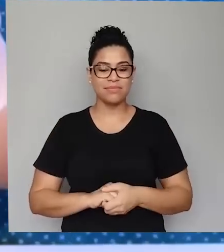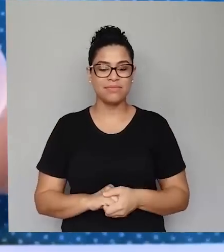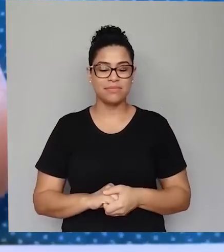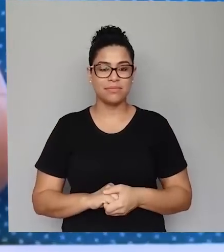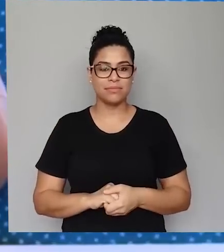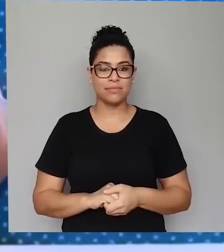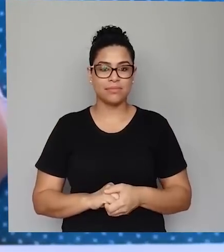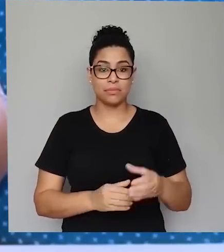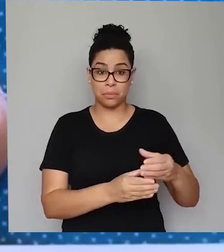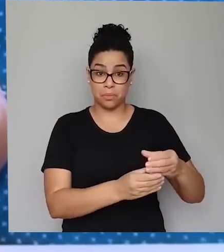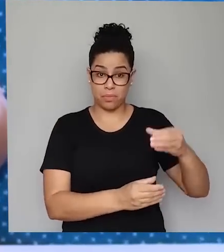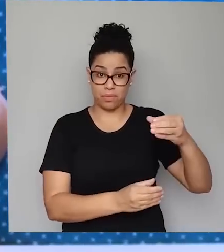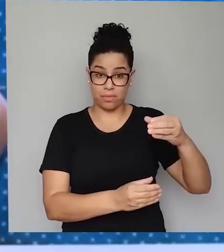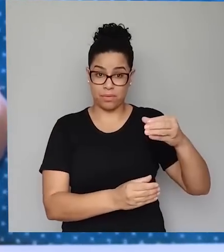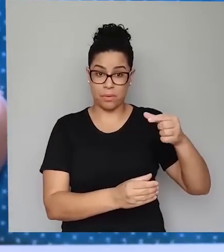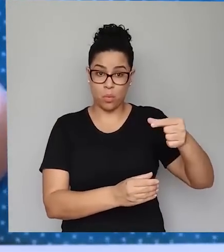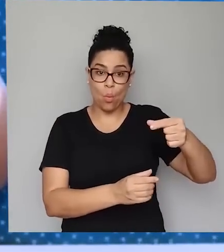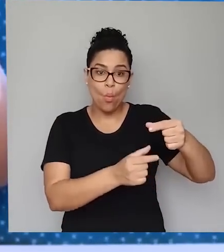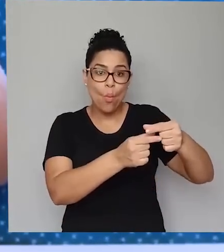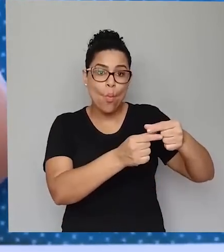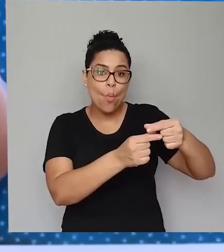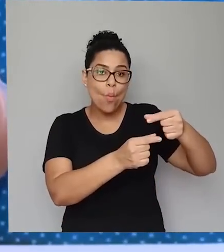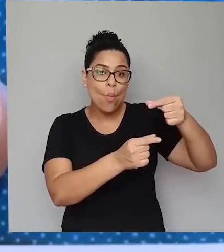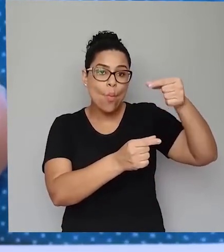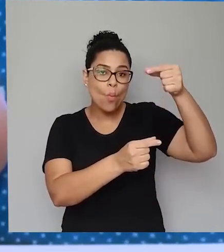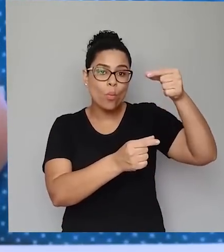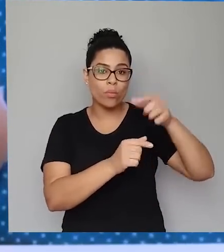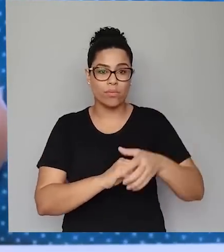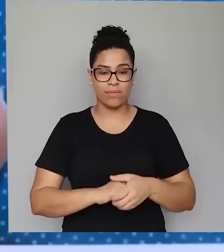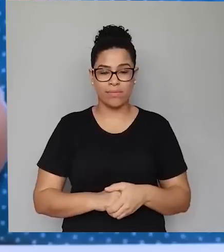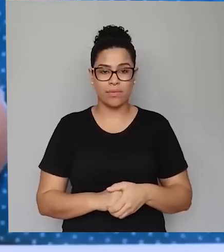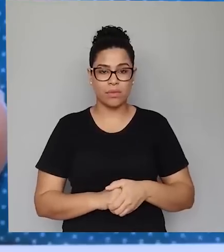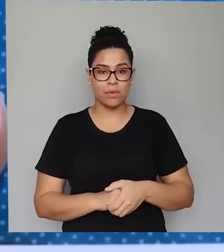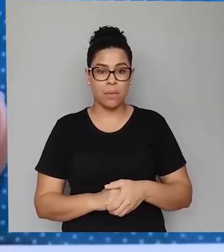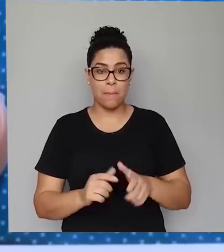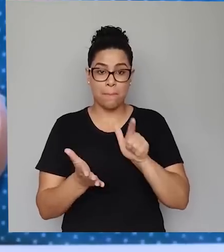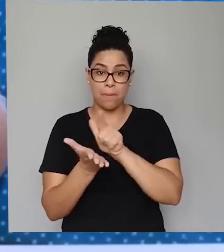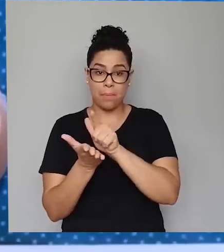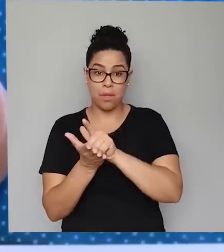envolver aqui no nosso cano este pedaço de papel.